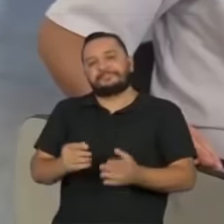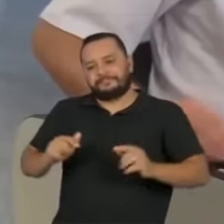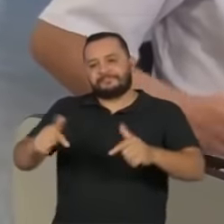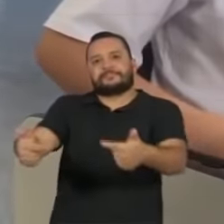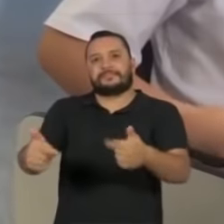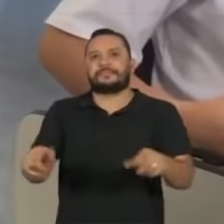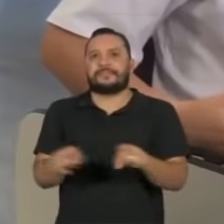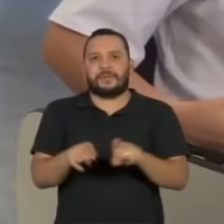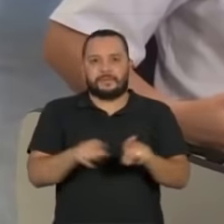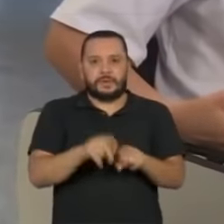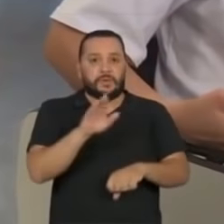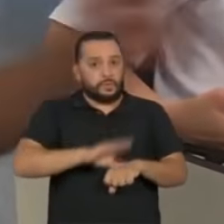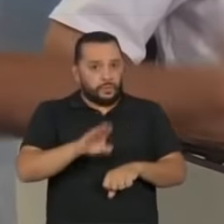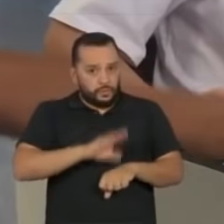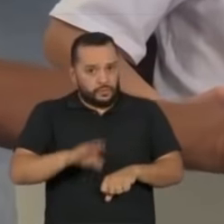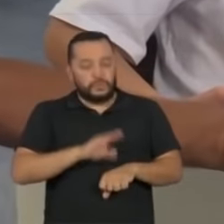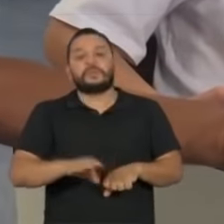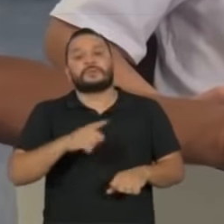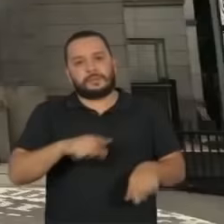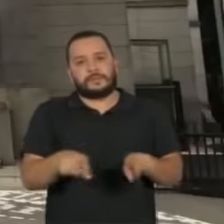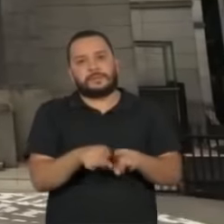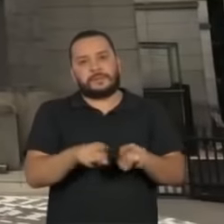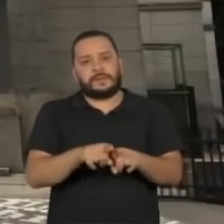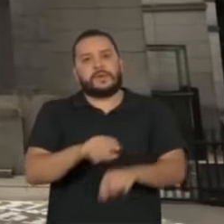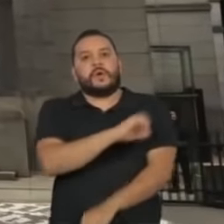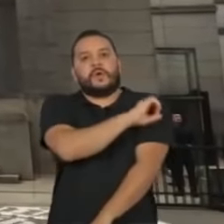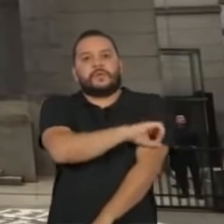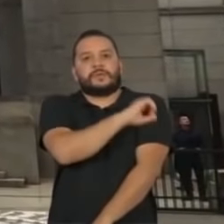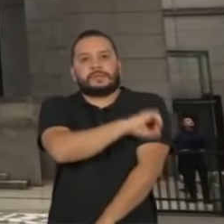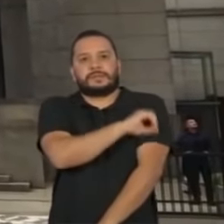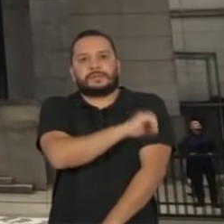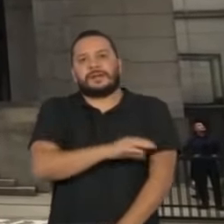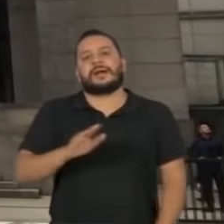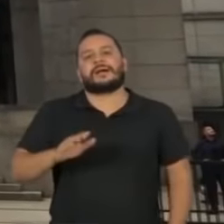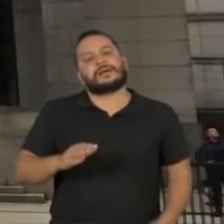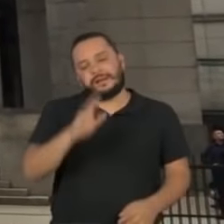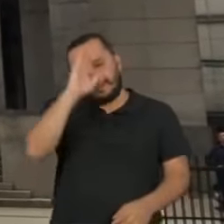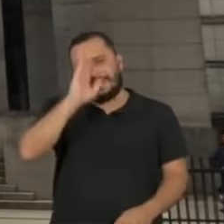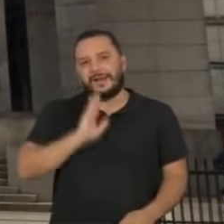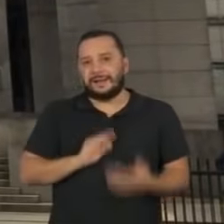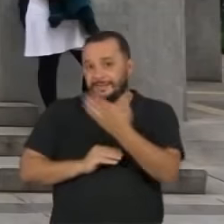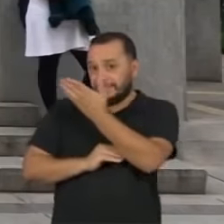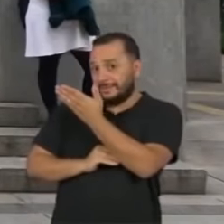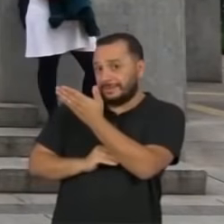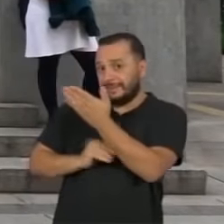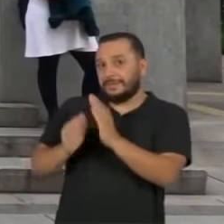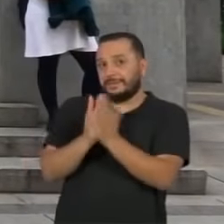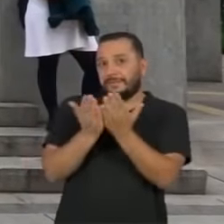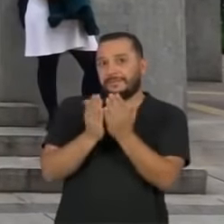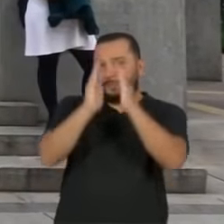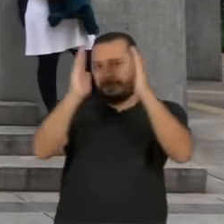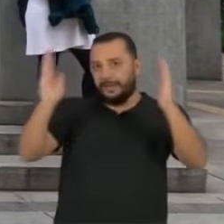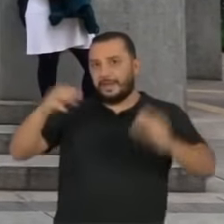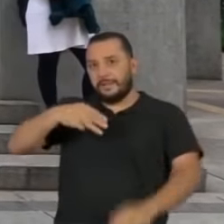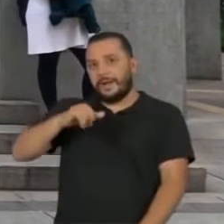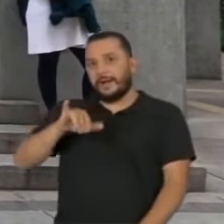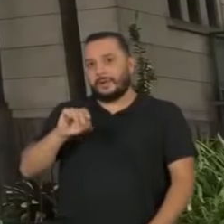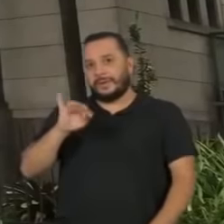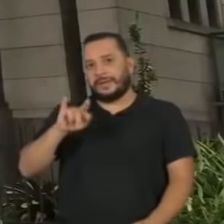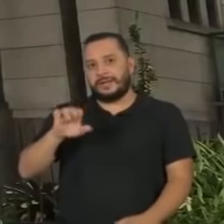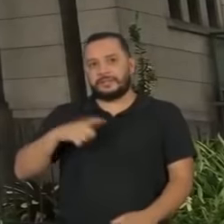fazer oficinas e cursos de capacitação gratuitos. O Teia Centro fica na Biblioteca Mário de Andrade e vai funcionar de segunda a